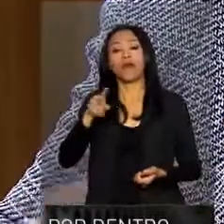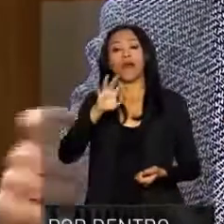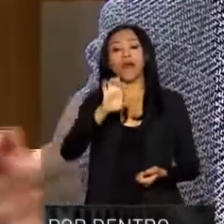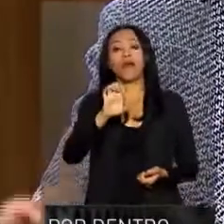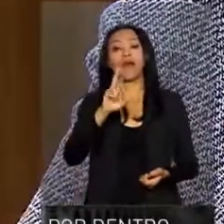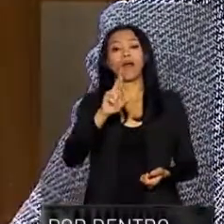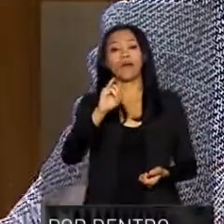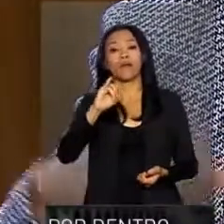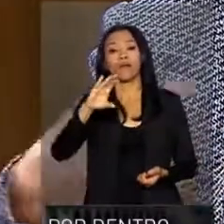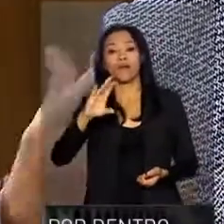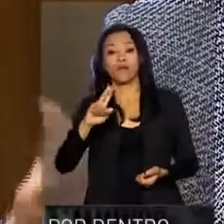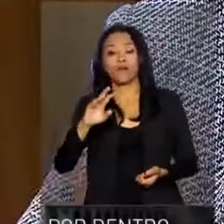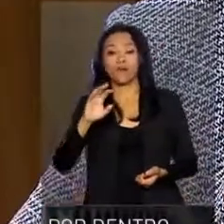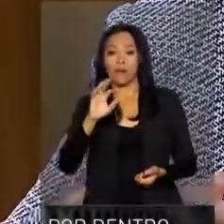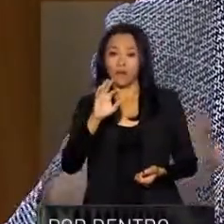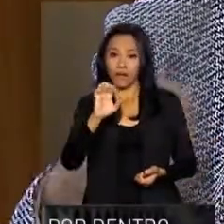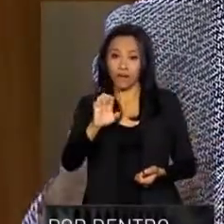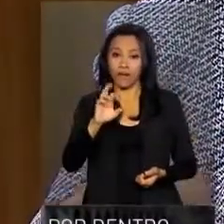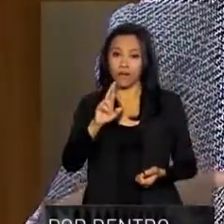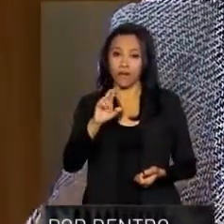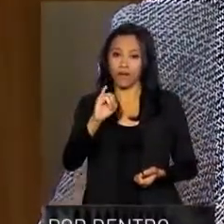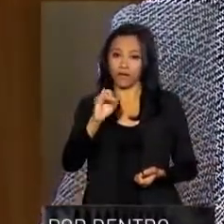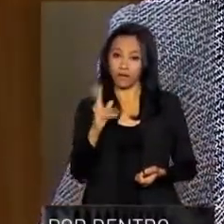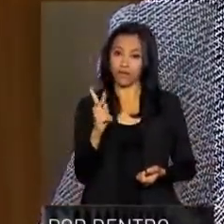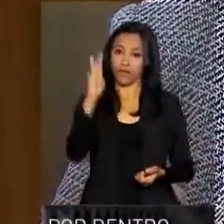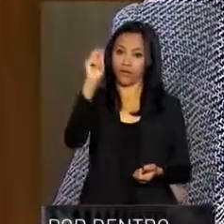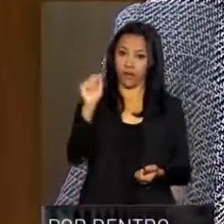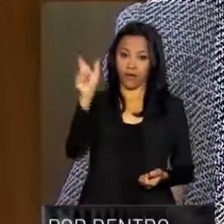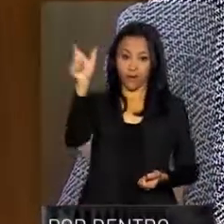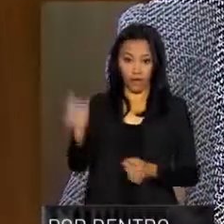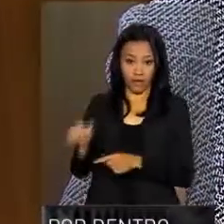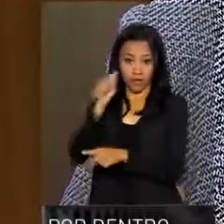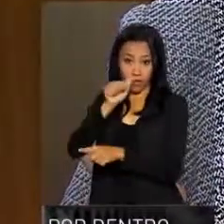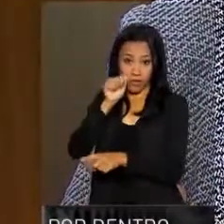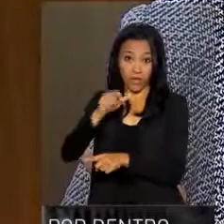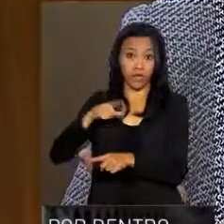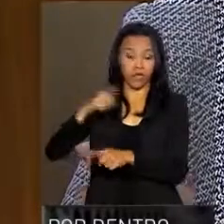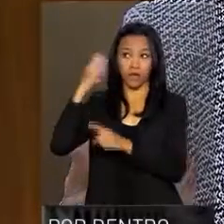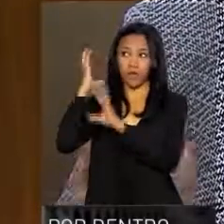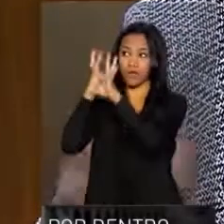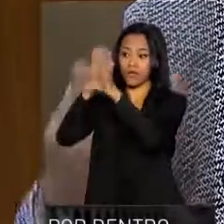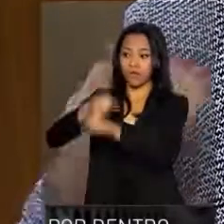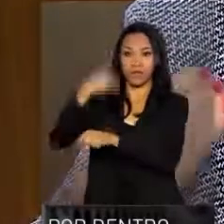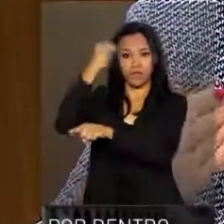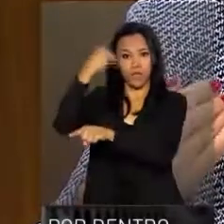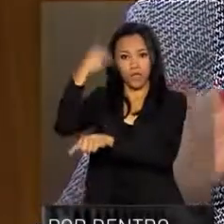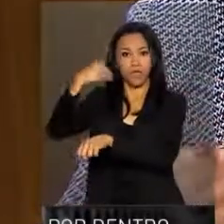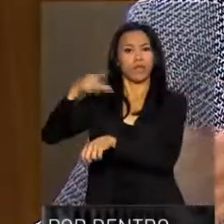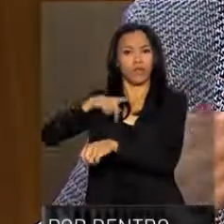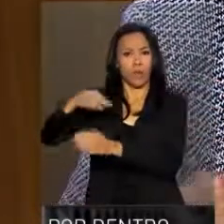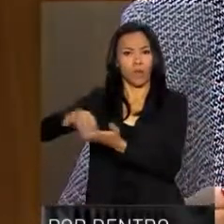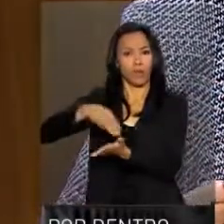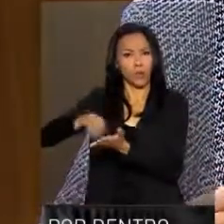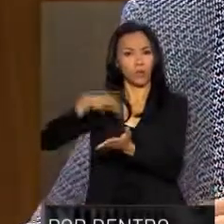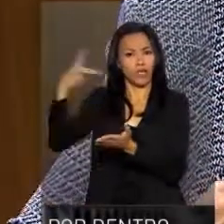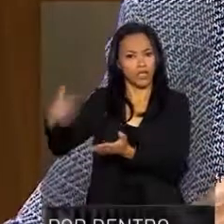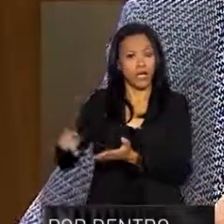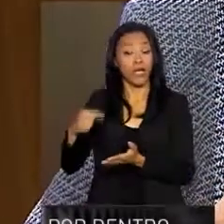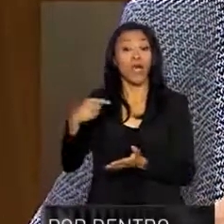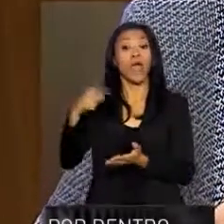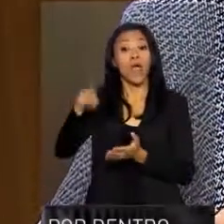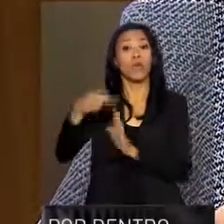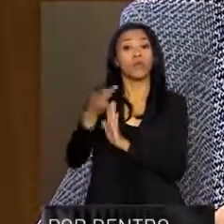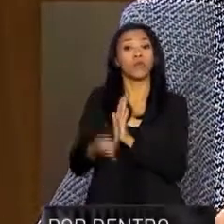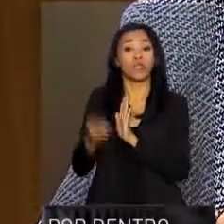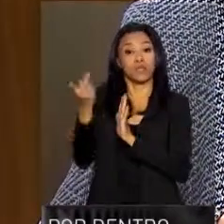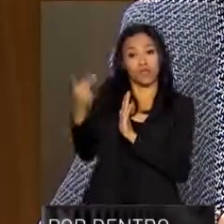pegamos essa metodologia que é uma pessoa ela tem toda uma experiência nós estamos fazendo um trabalho com é o projeto delas que é a